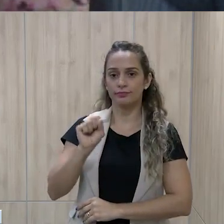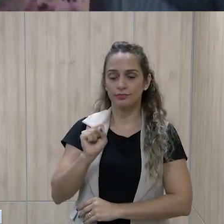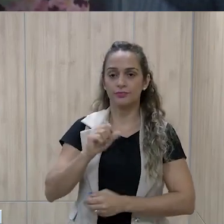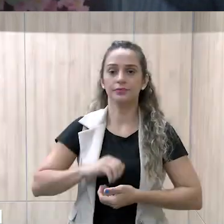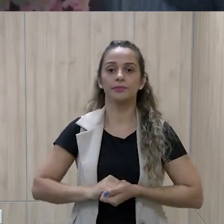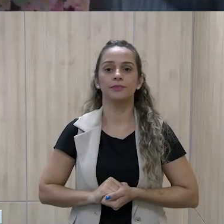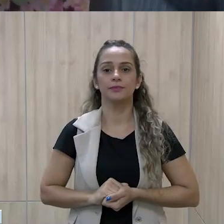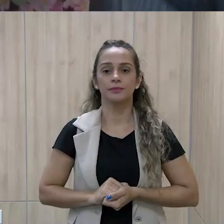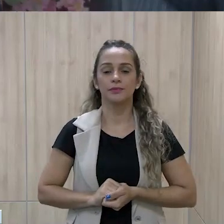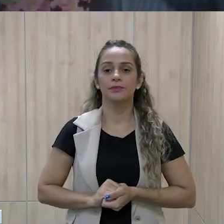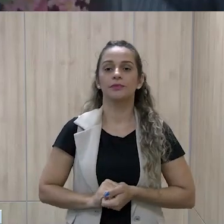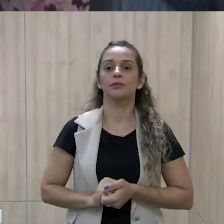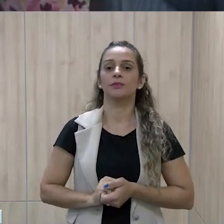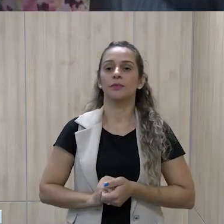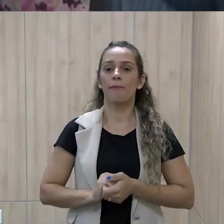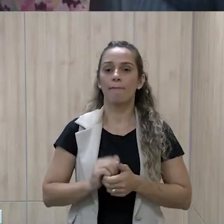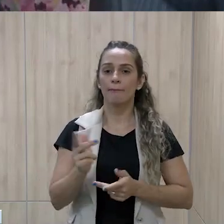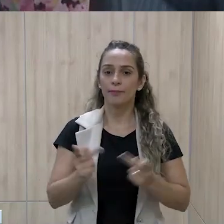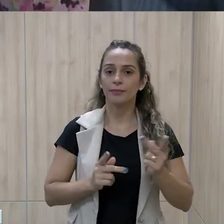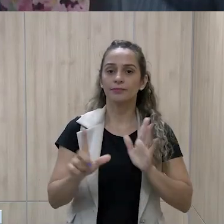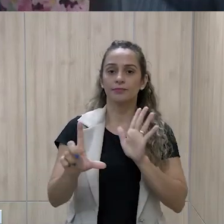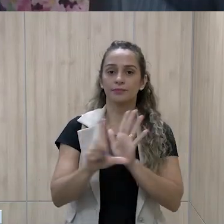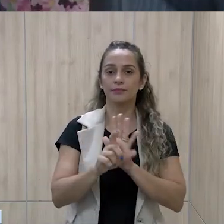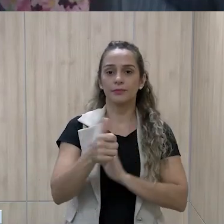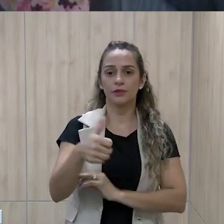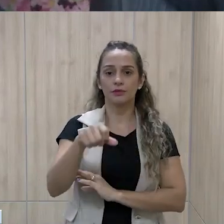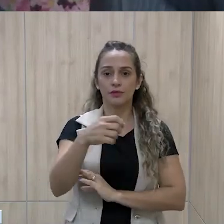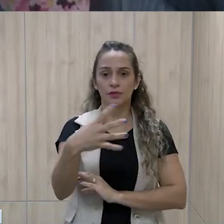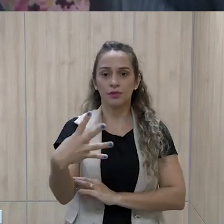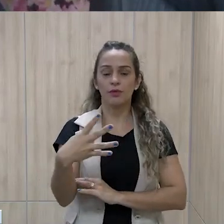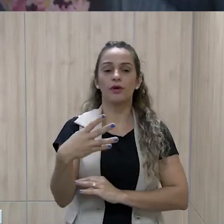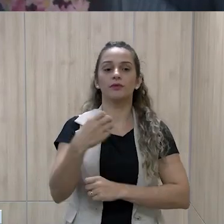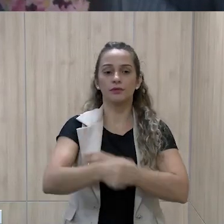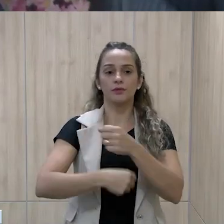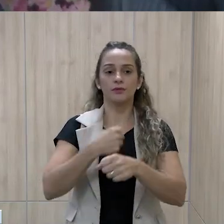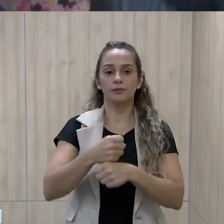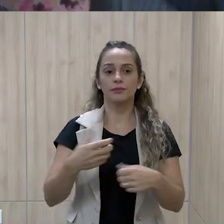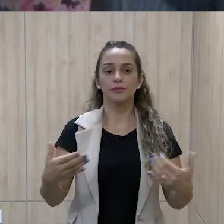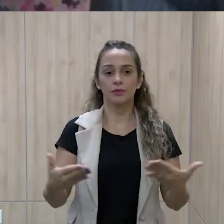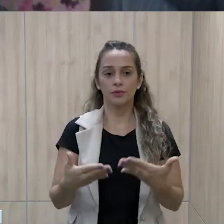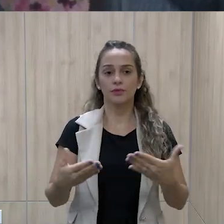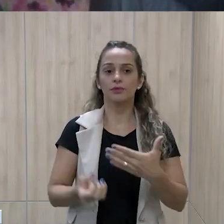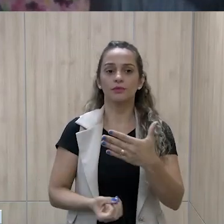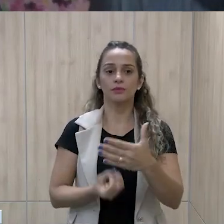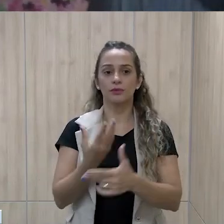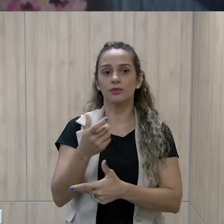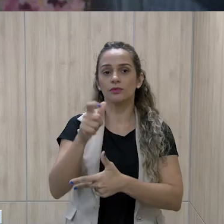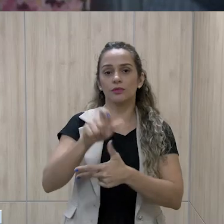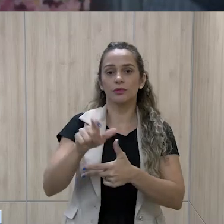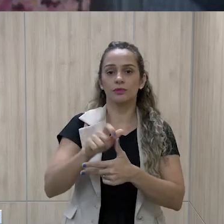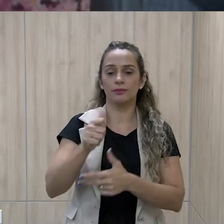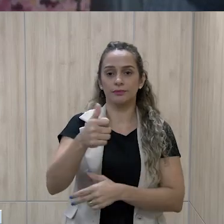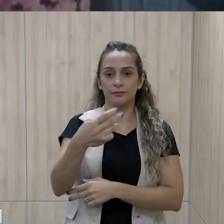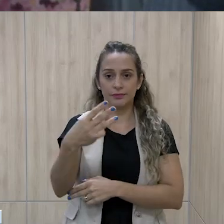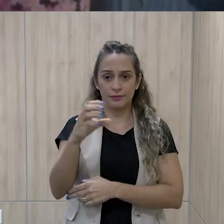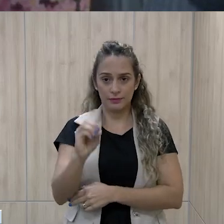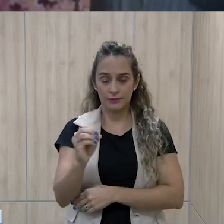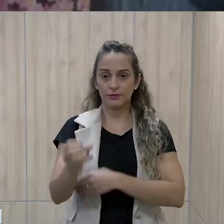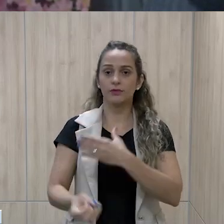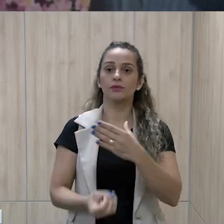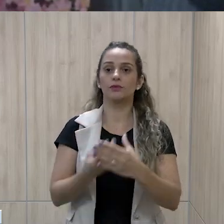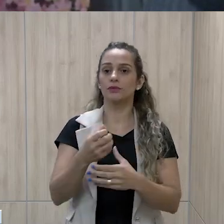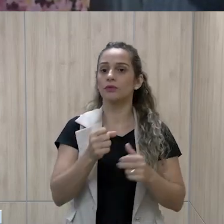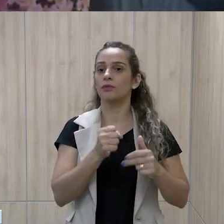Torres Projeto de Lei 194 de 2023 de autoria do Poder Executivo mensagem